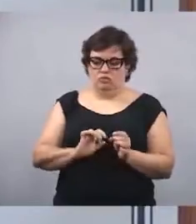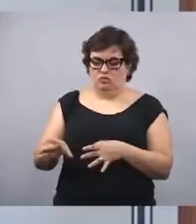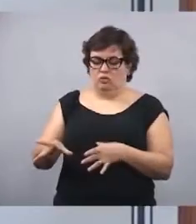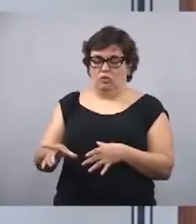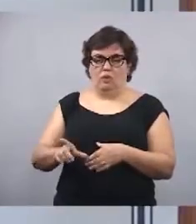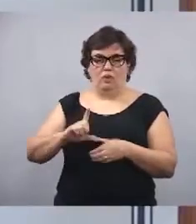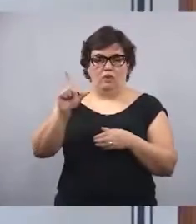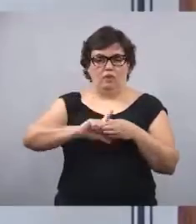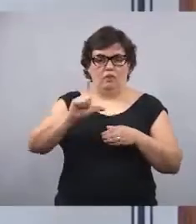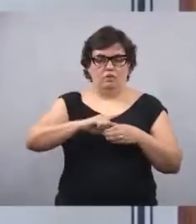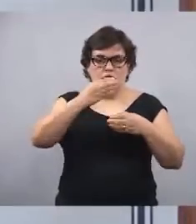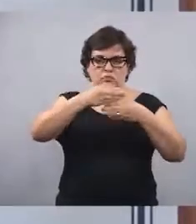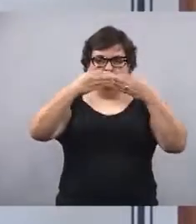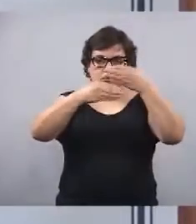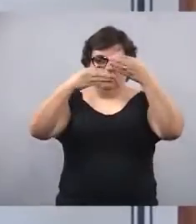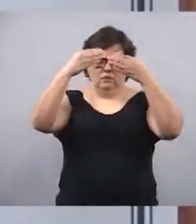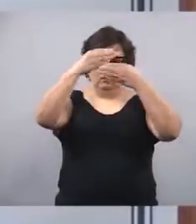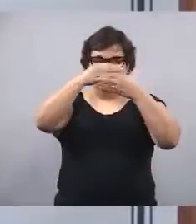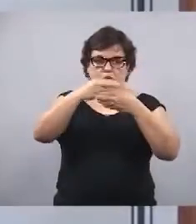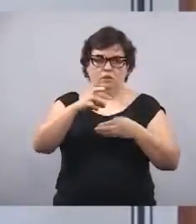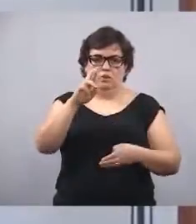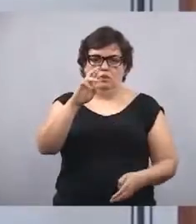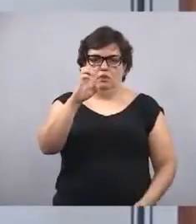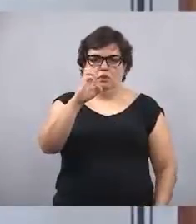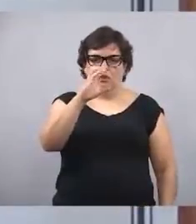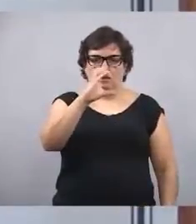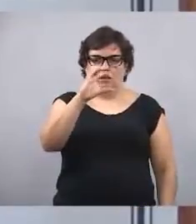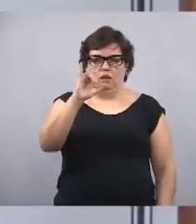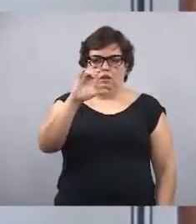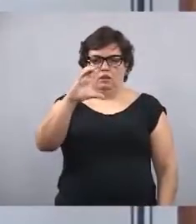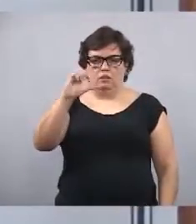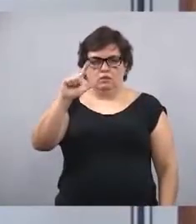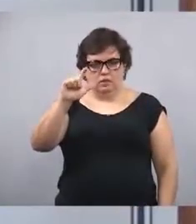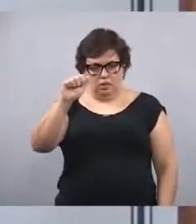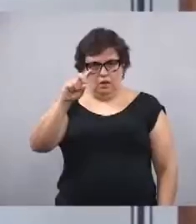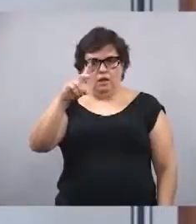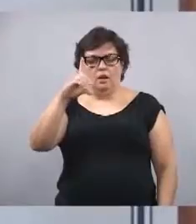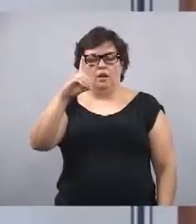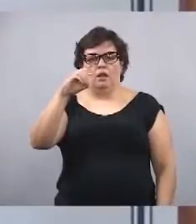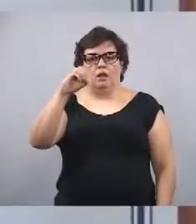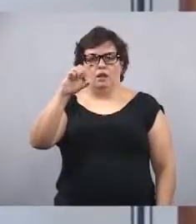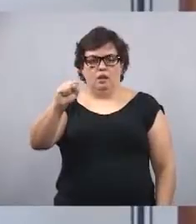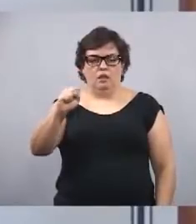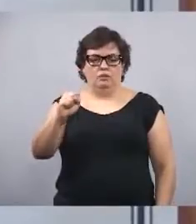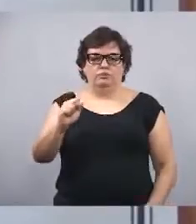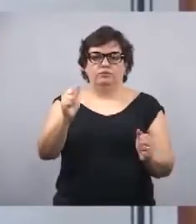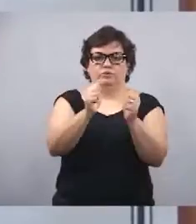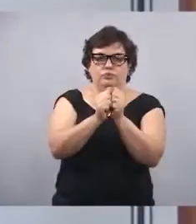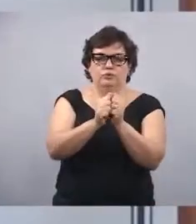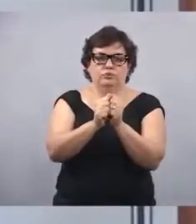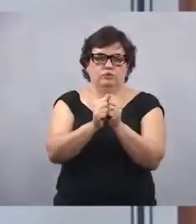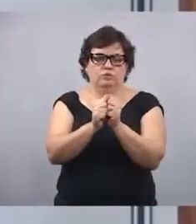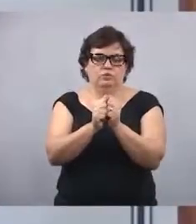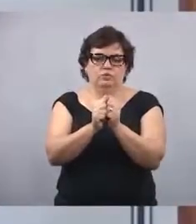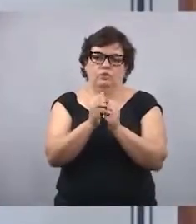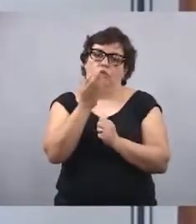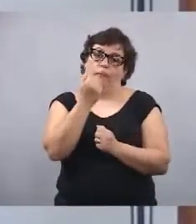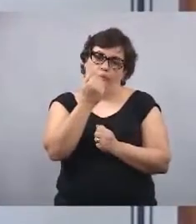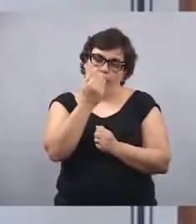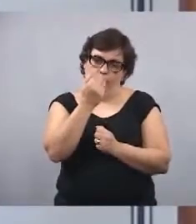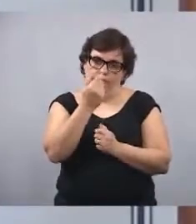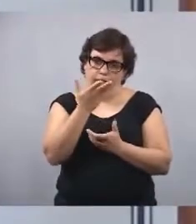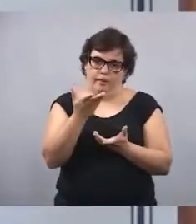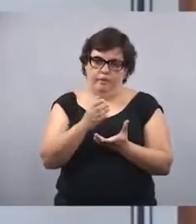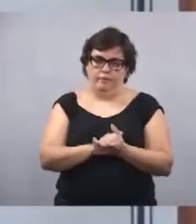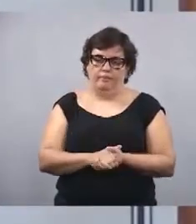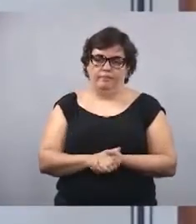construção, os reciclados, a gente joga no mesmo lixo resto de comida e garrafa PET, ou seja, a gente joga dinheiro no